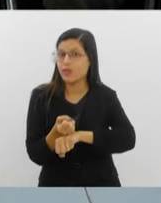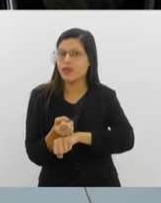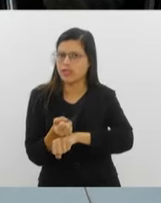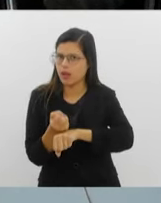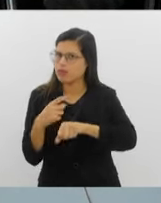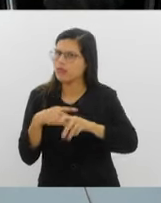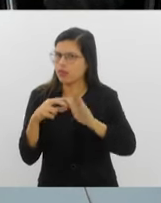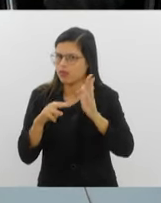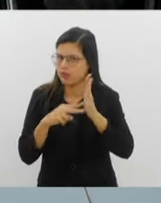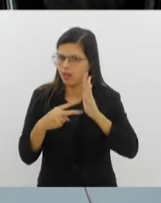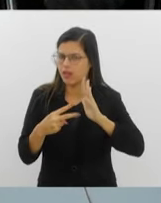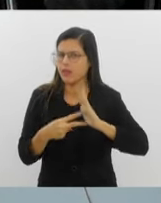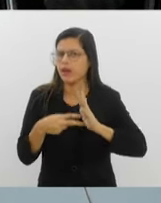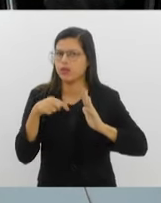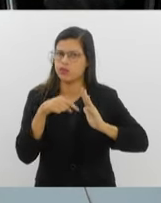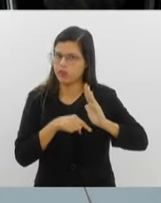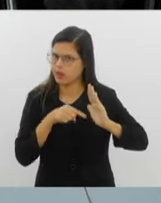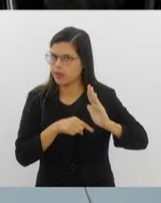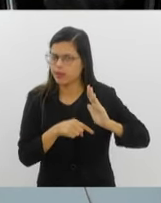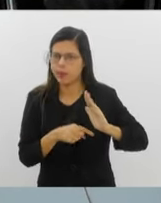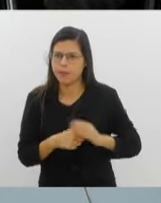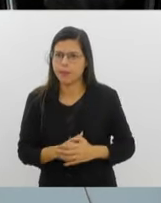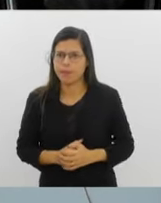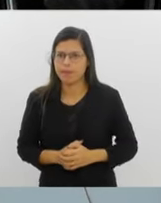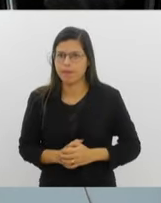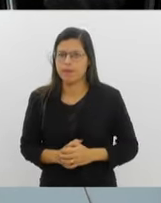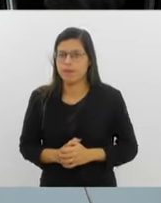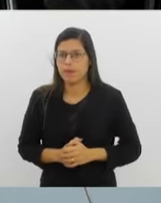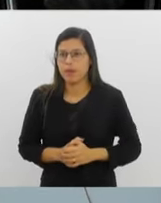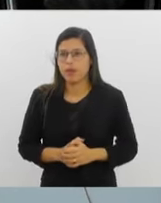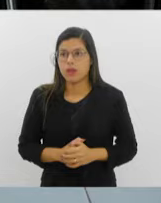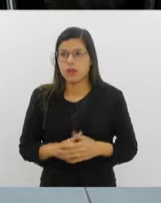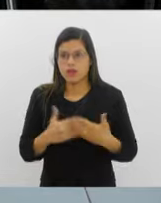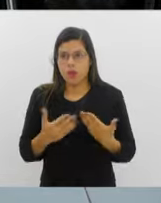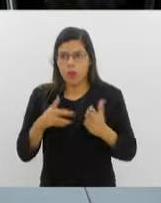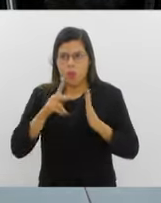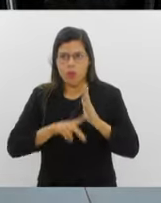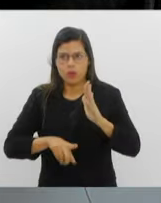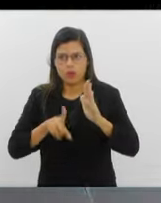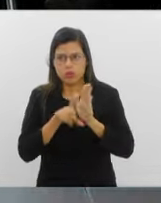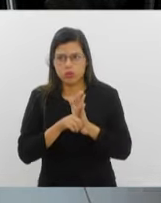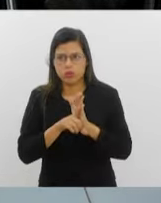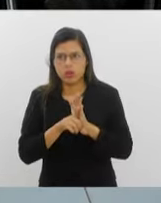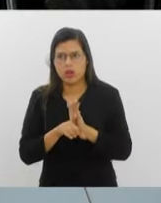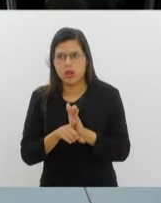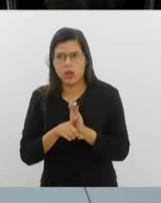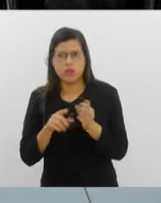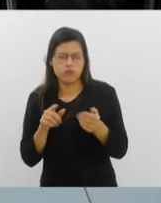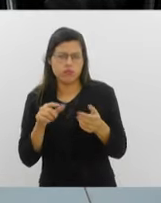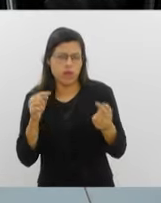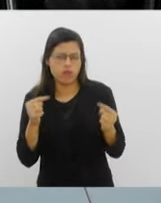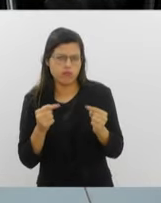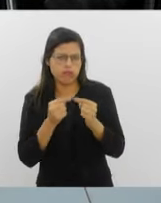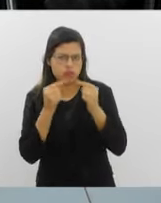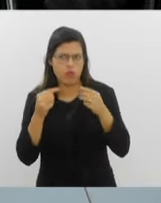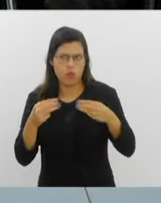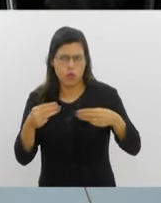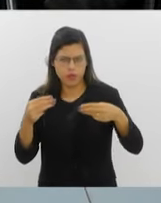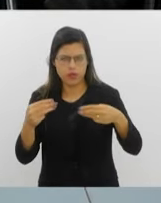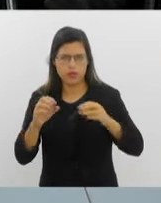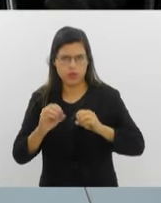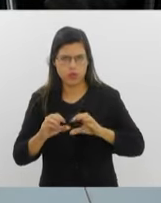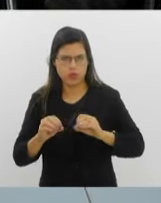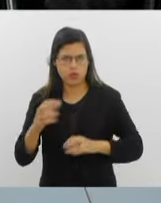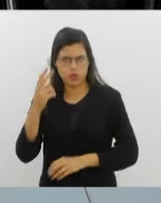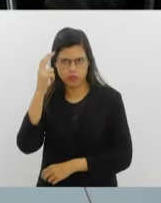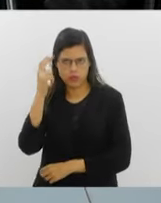é. Então, o projeto se adequa ao que define o Ministério da Educação e Cultura. Me permite a parte, deputado